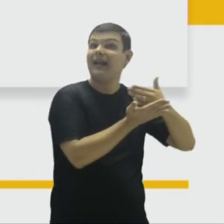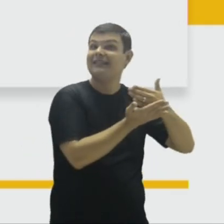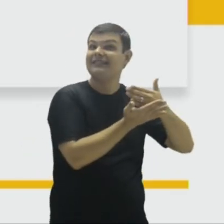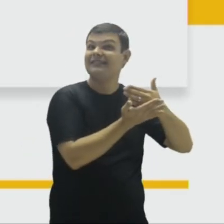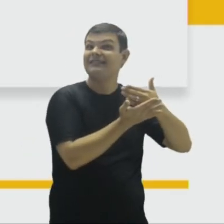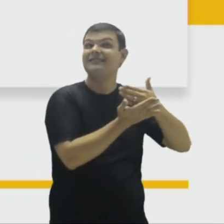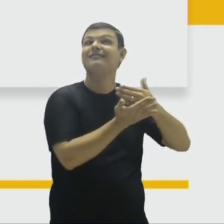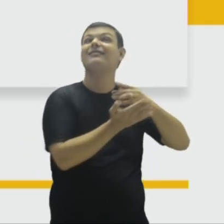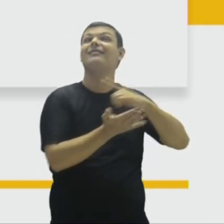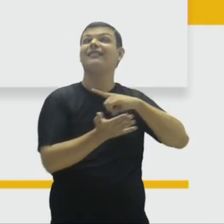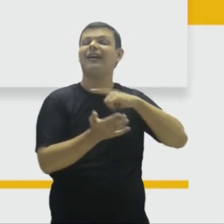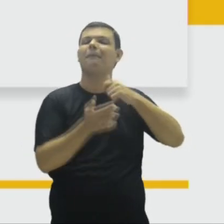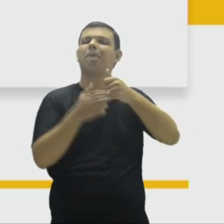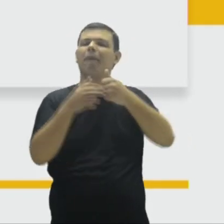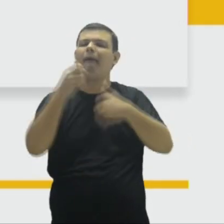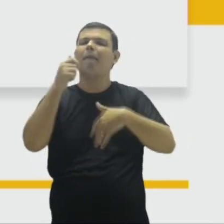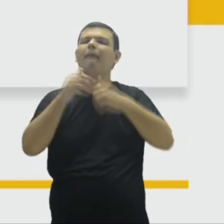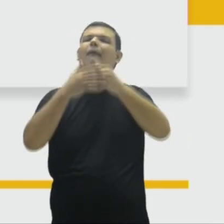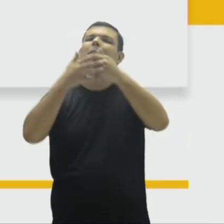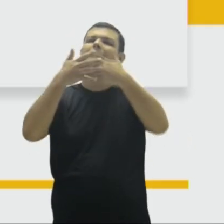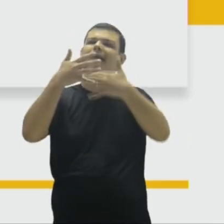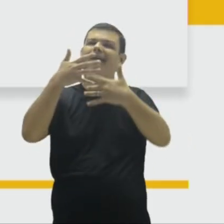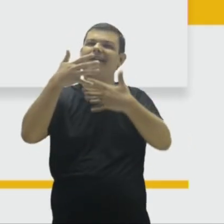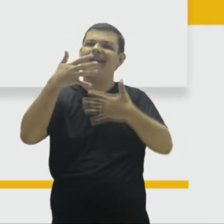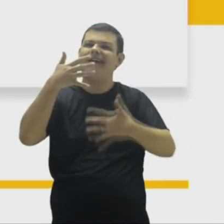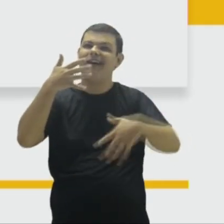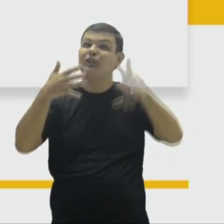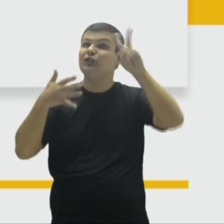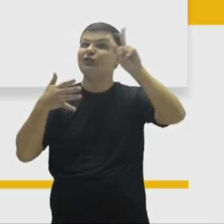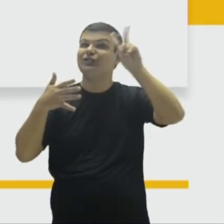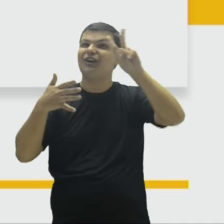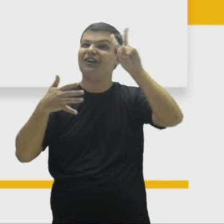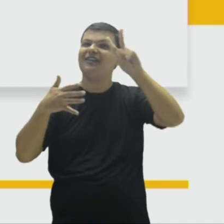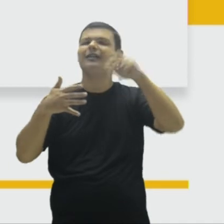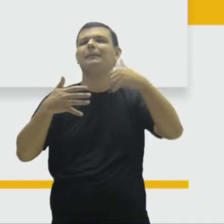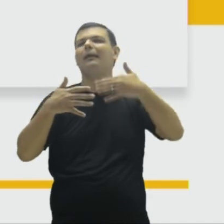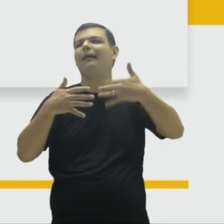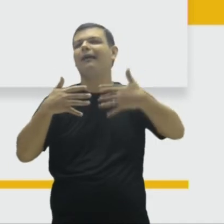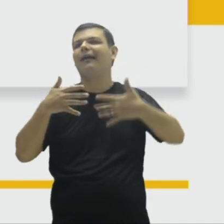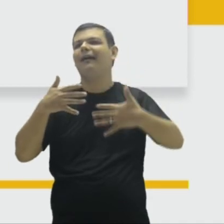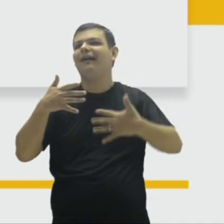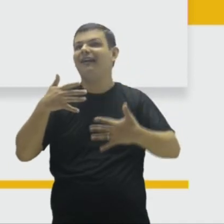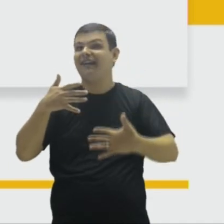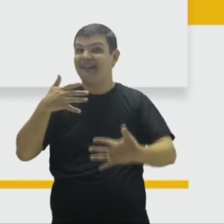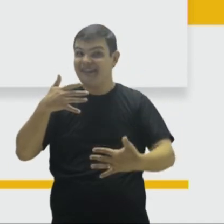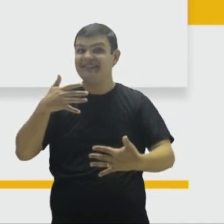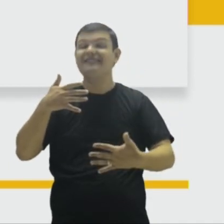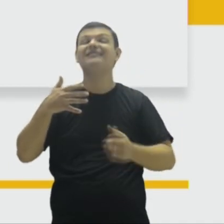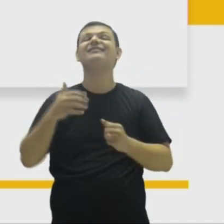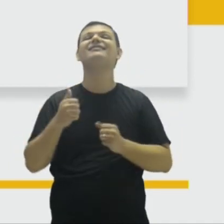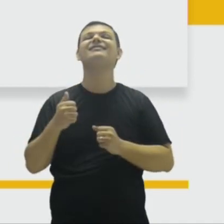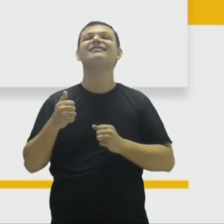nós estamos desenvolvendo a história, né? O transcorrer da história. E